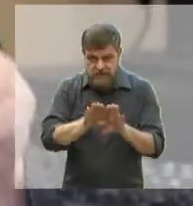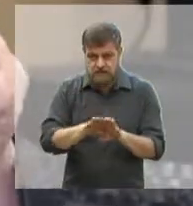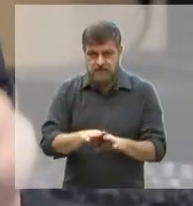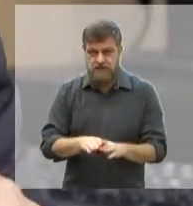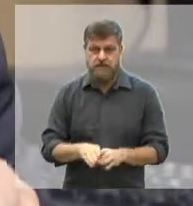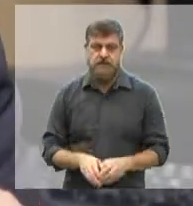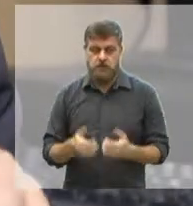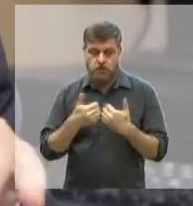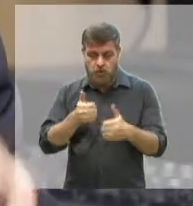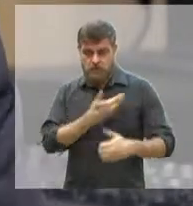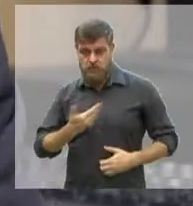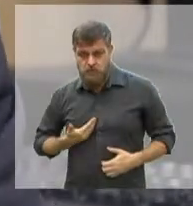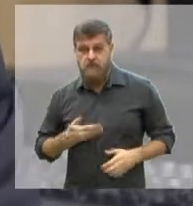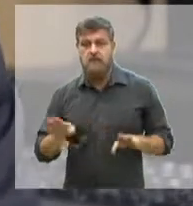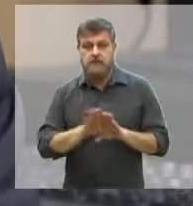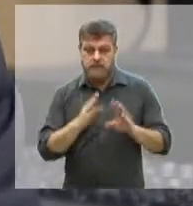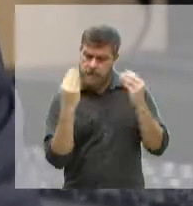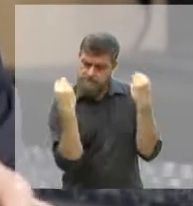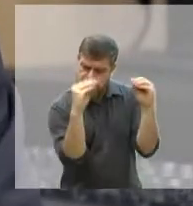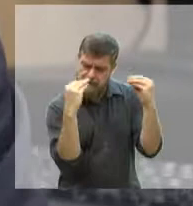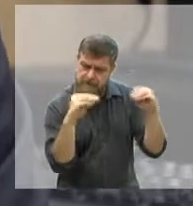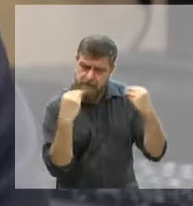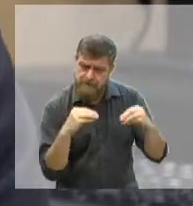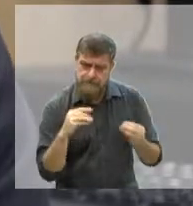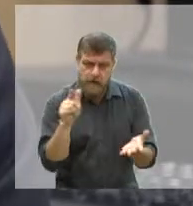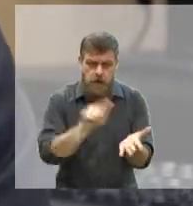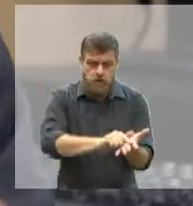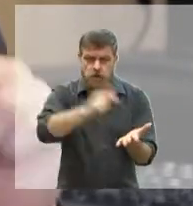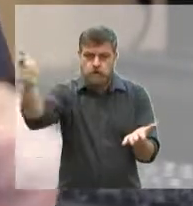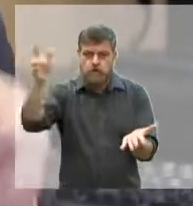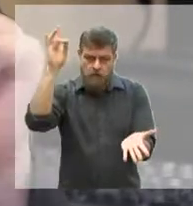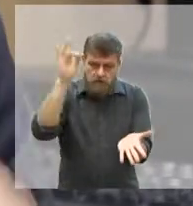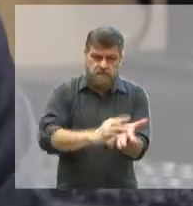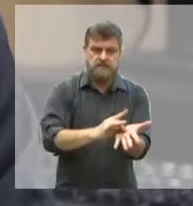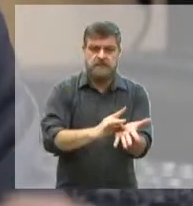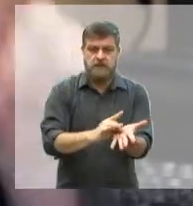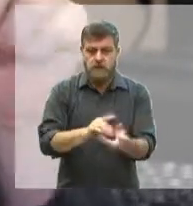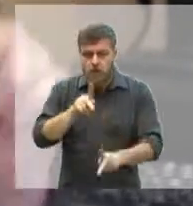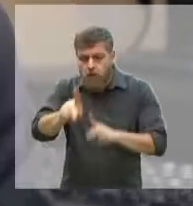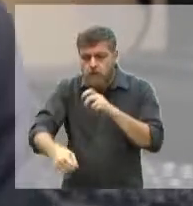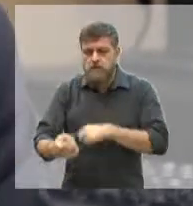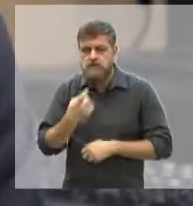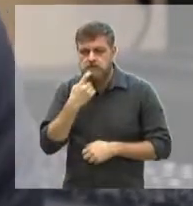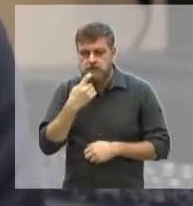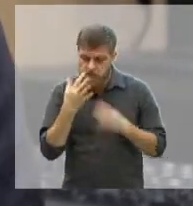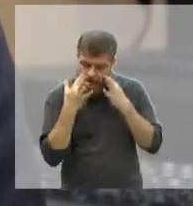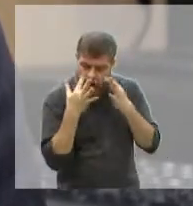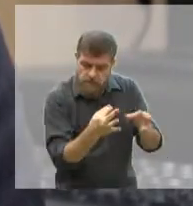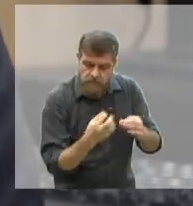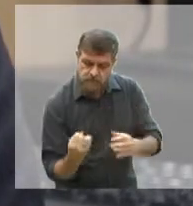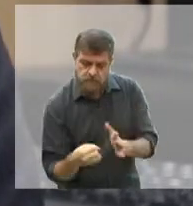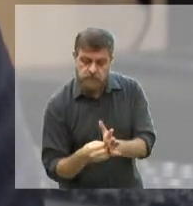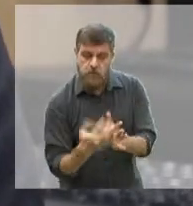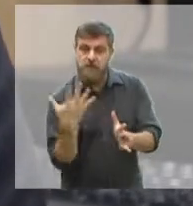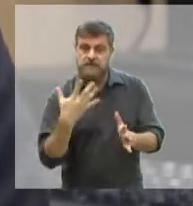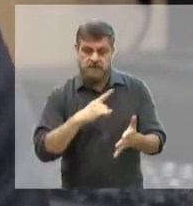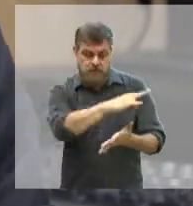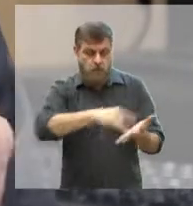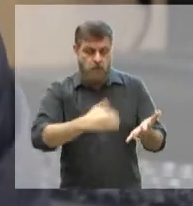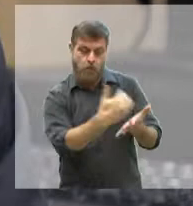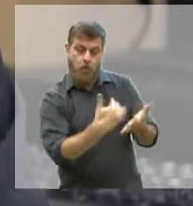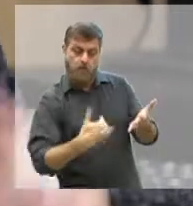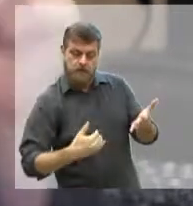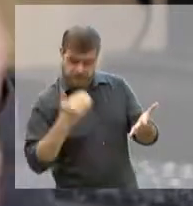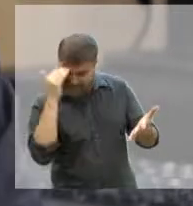infração, esses autos de infração também sejam publicados no Diário Oficial para que a cidade possa ver quantas vezes as empresas estão descumprindo